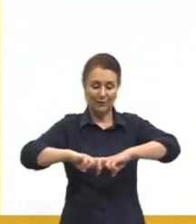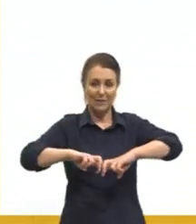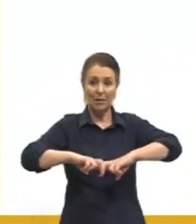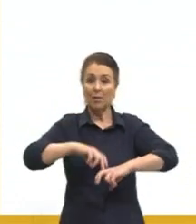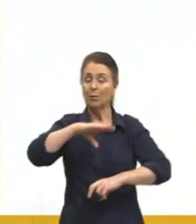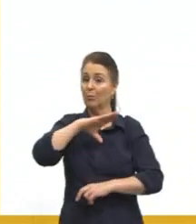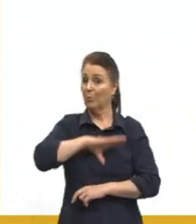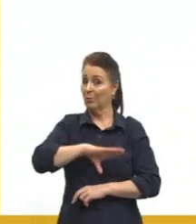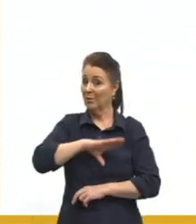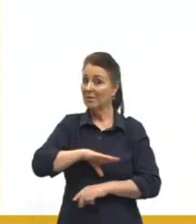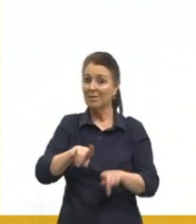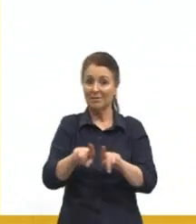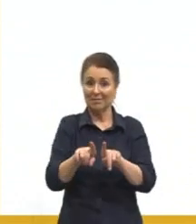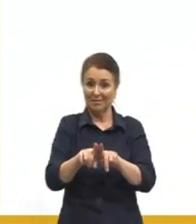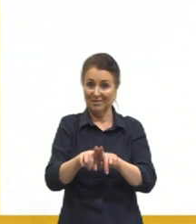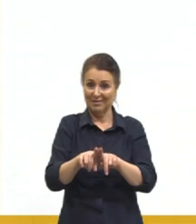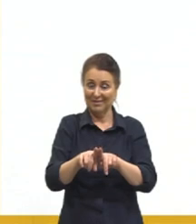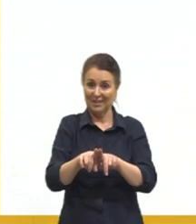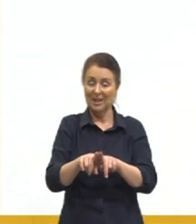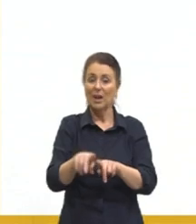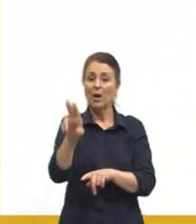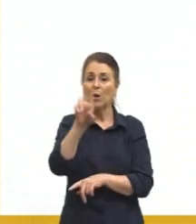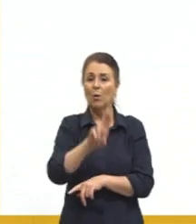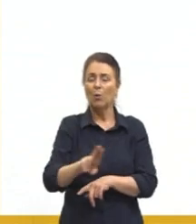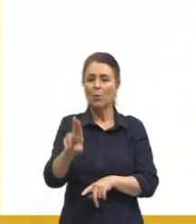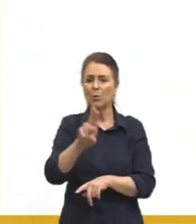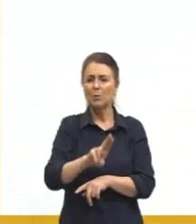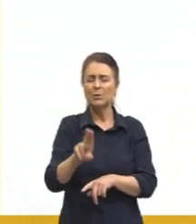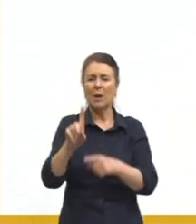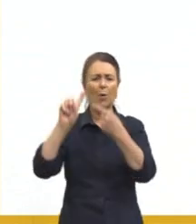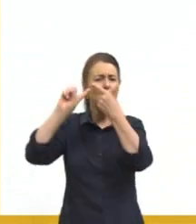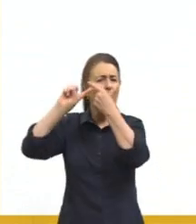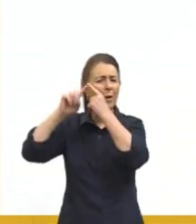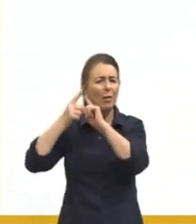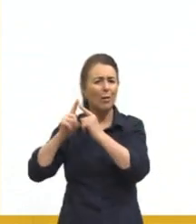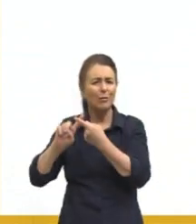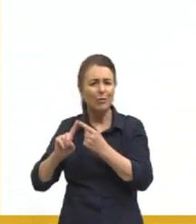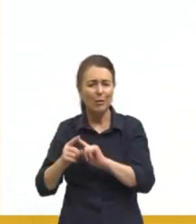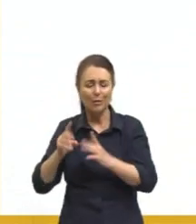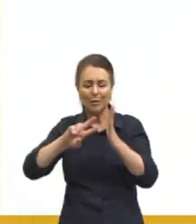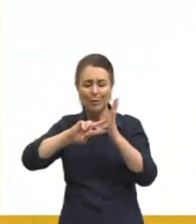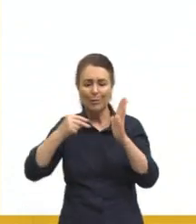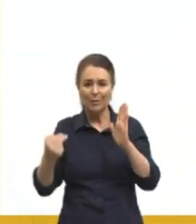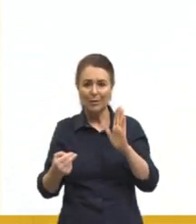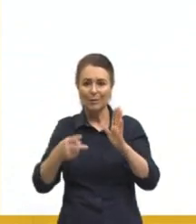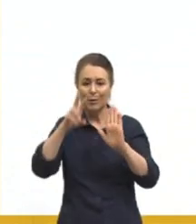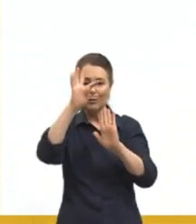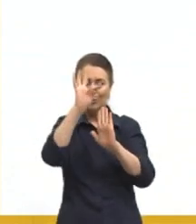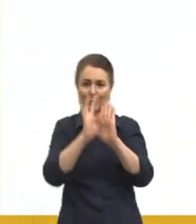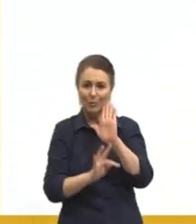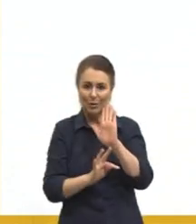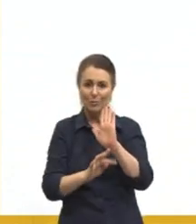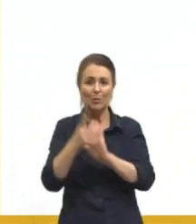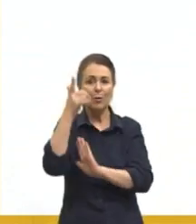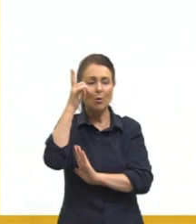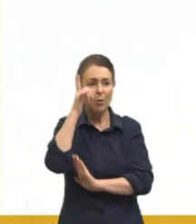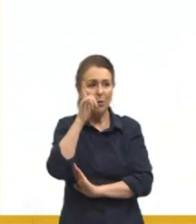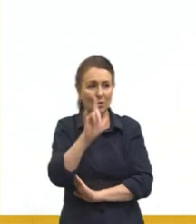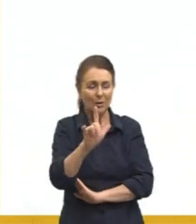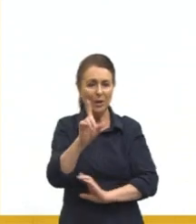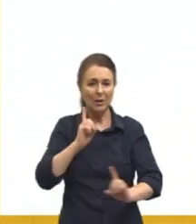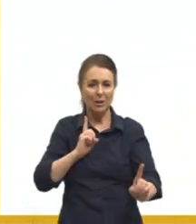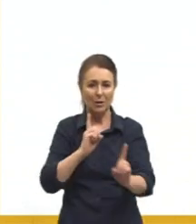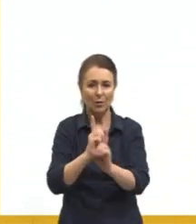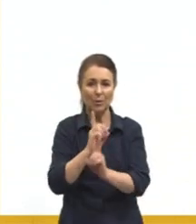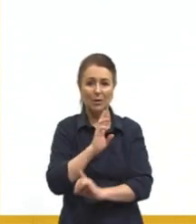portuguesa essa questão que se tu usasse uma lógica de interpretação de texto conseguir então chegar na resposta correta